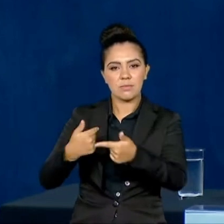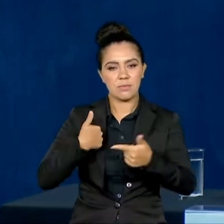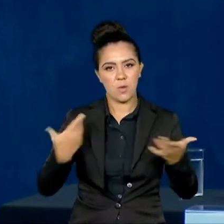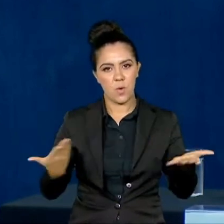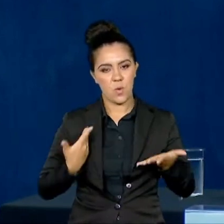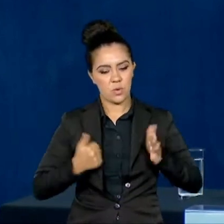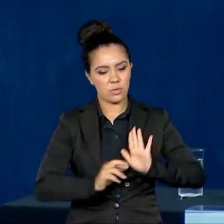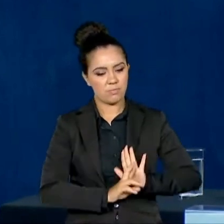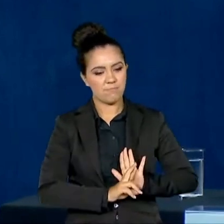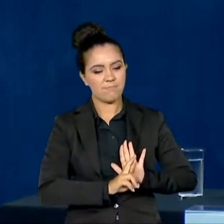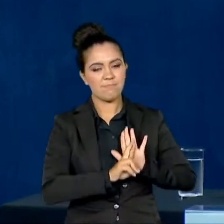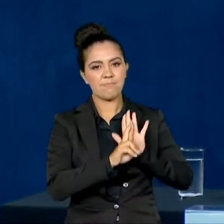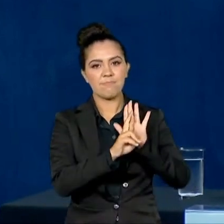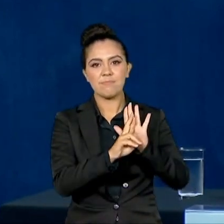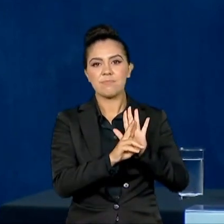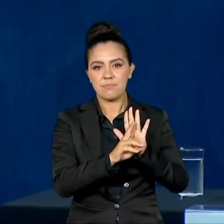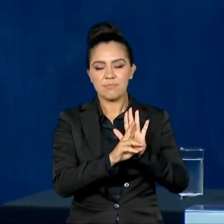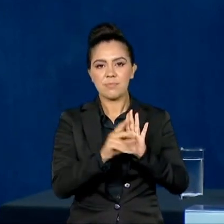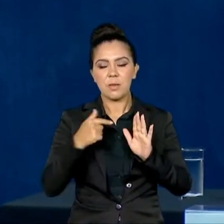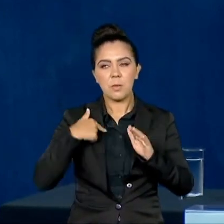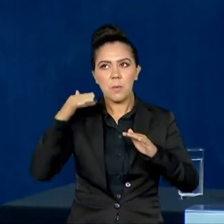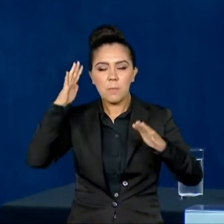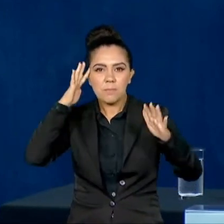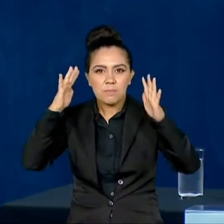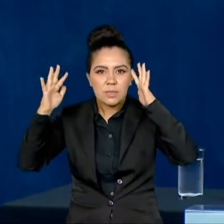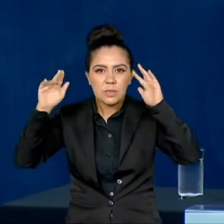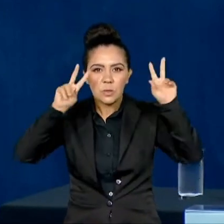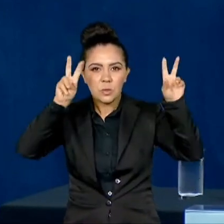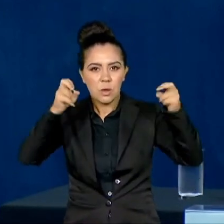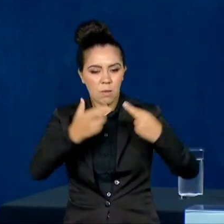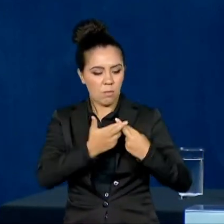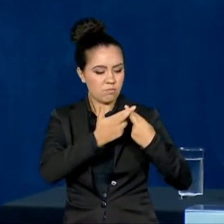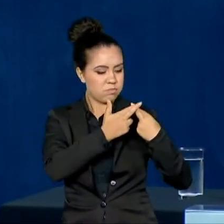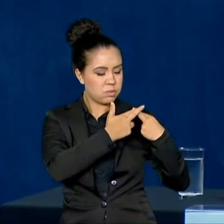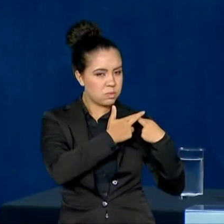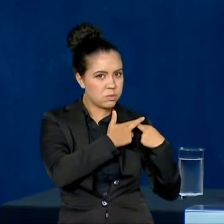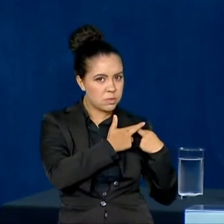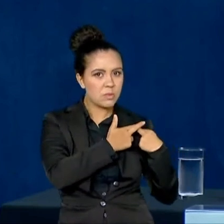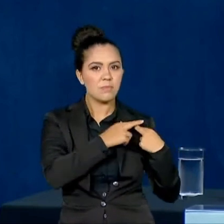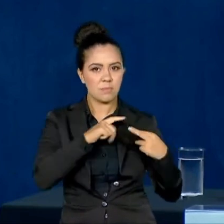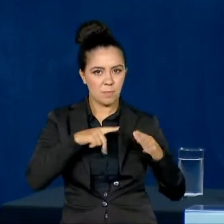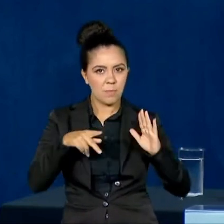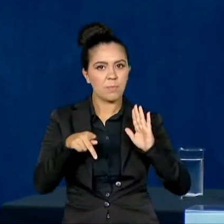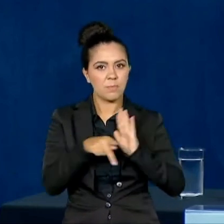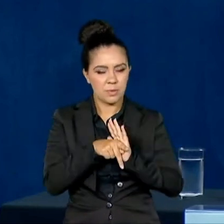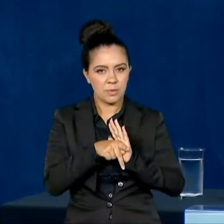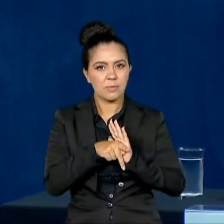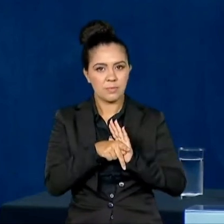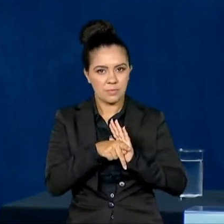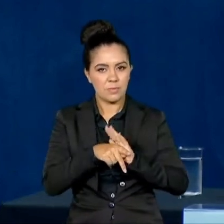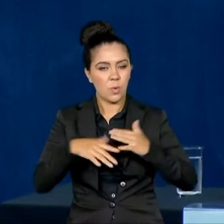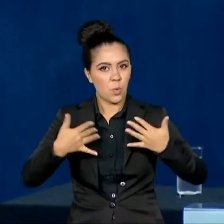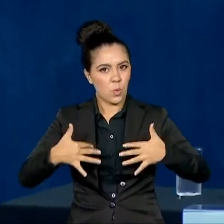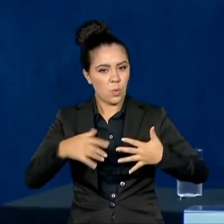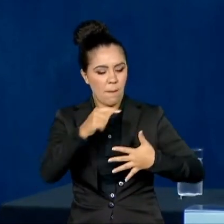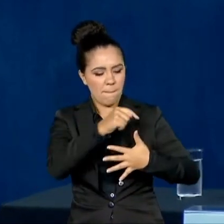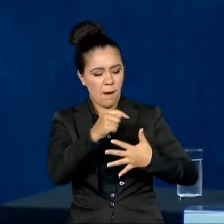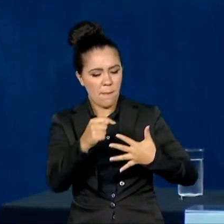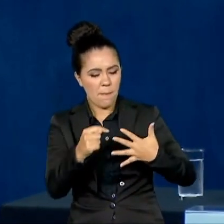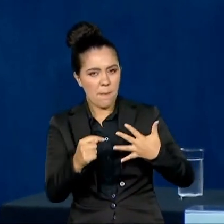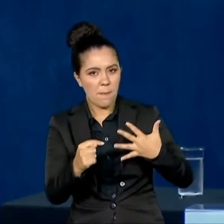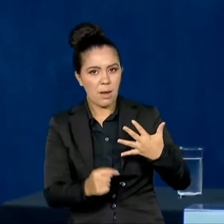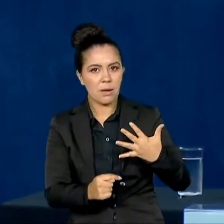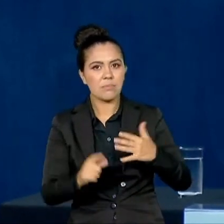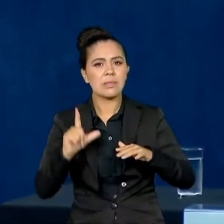remonto, quando penso nas imensas responsabilidades que a chefia do Ministério Público da União implica. Temos